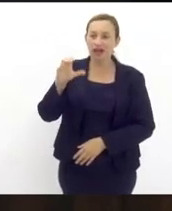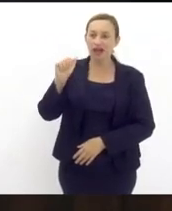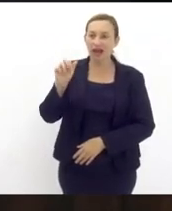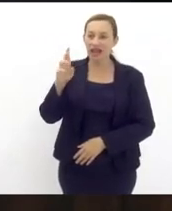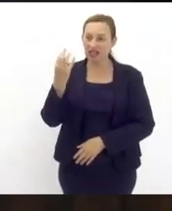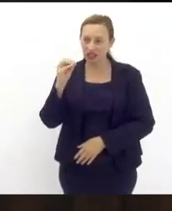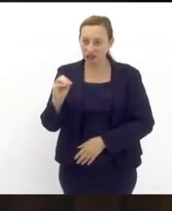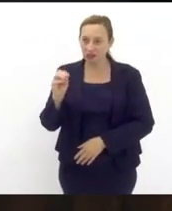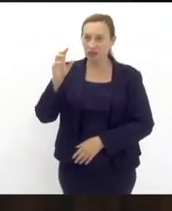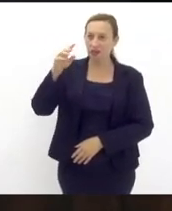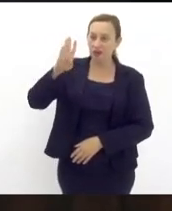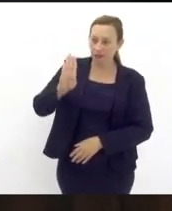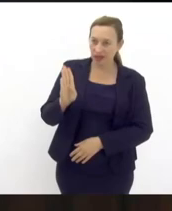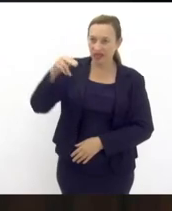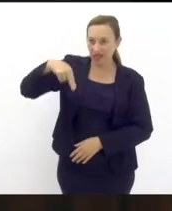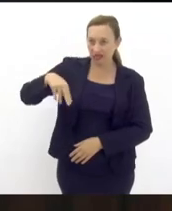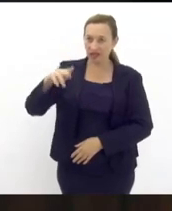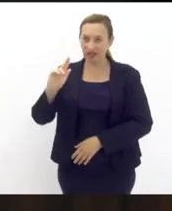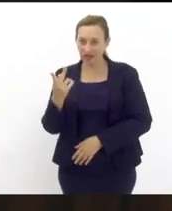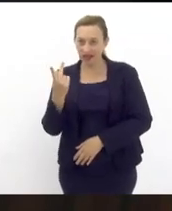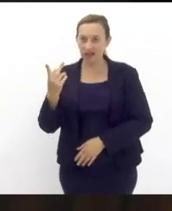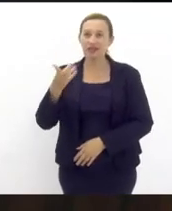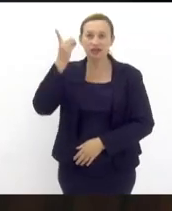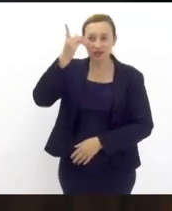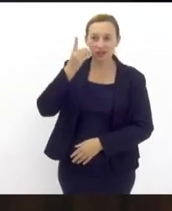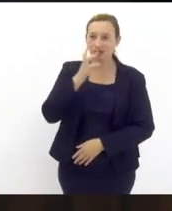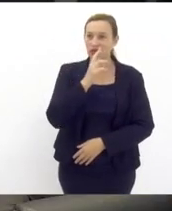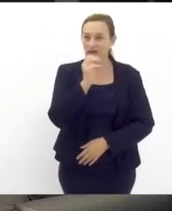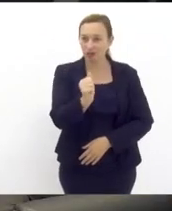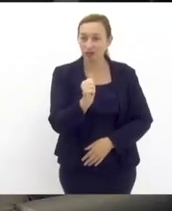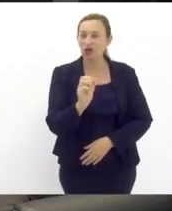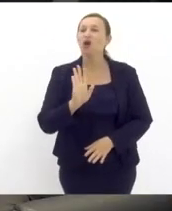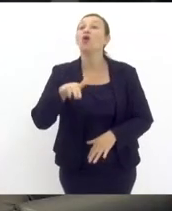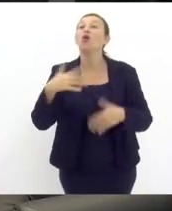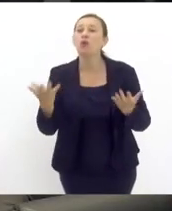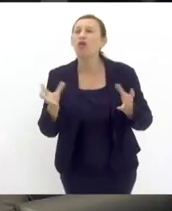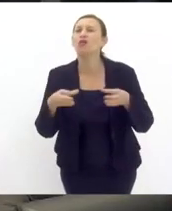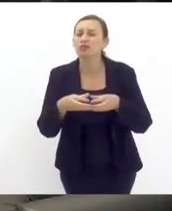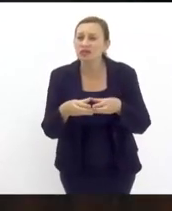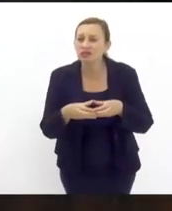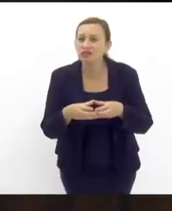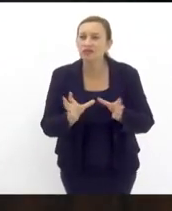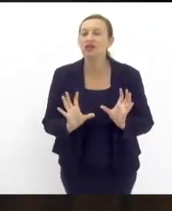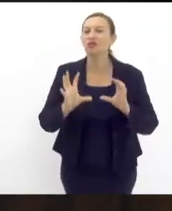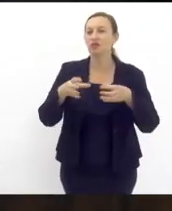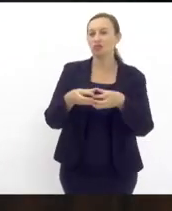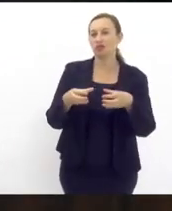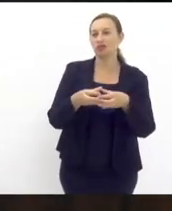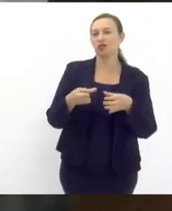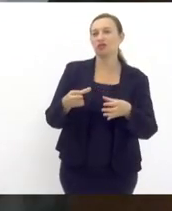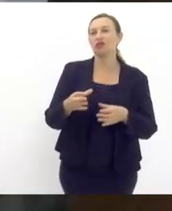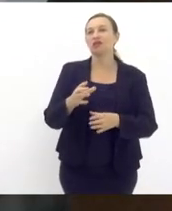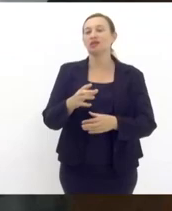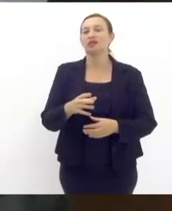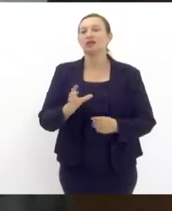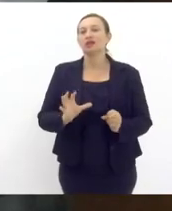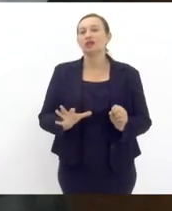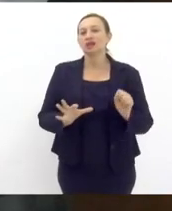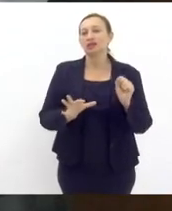Deputado Rodrigo Amorim é porque comissão Presidente pela comissão de segurança pública